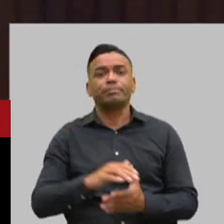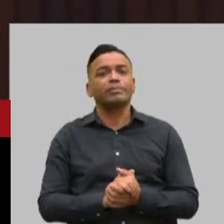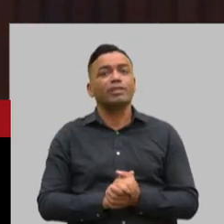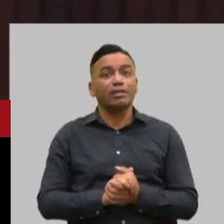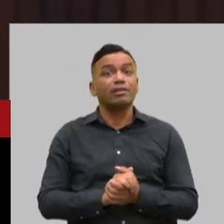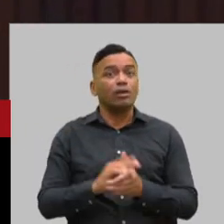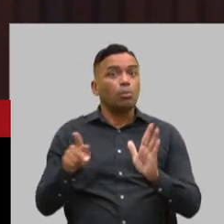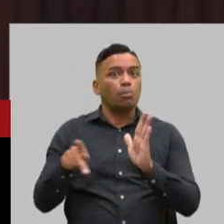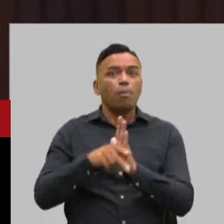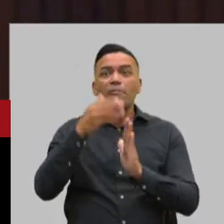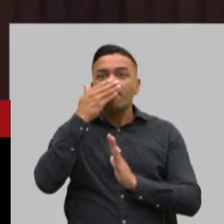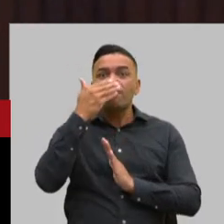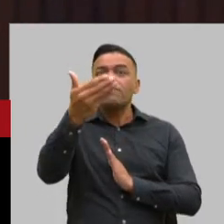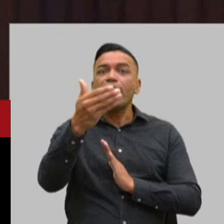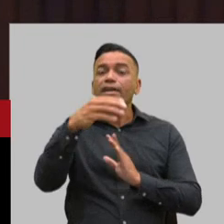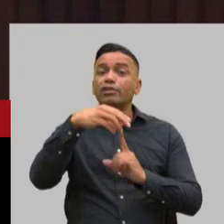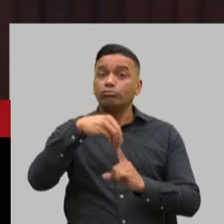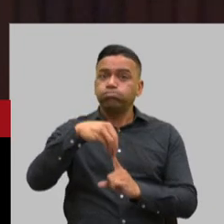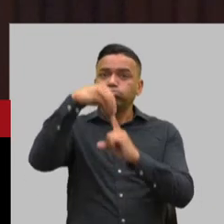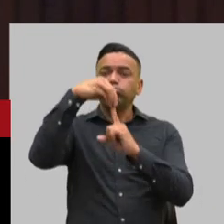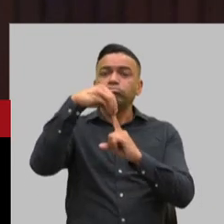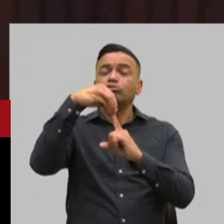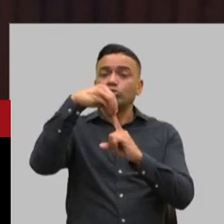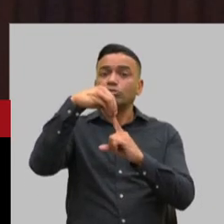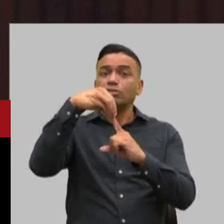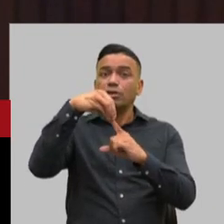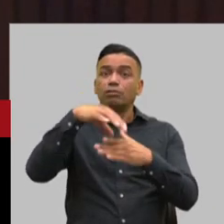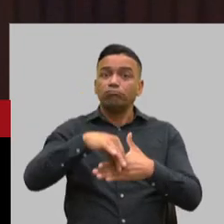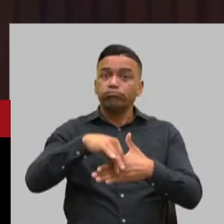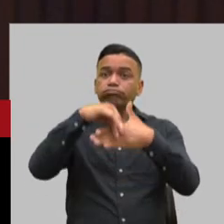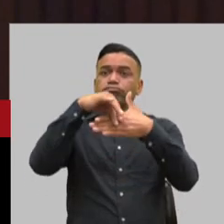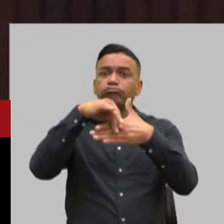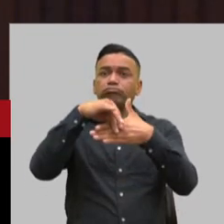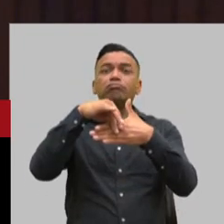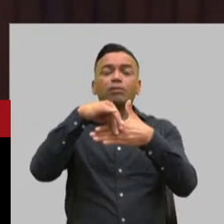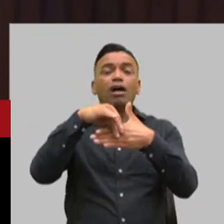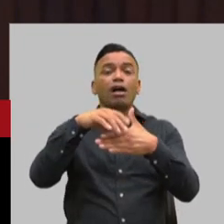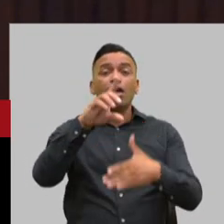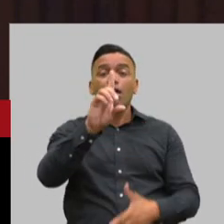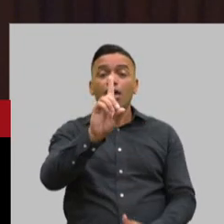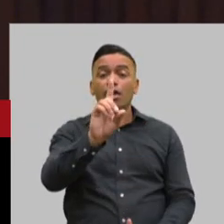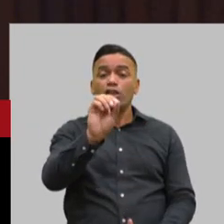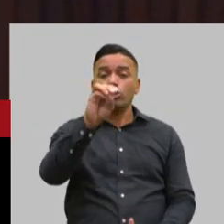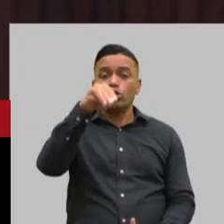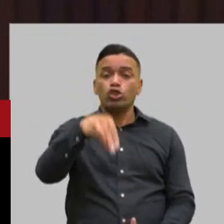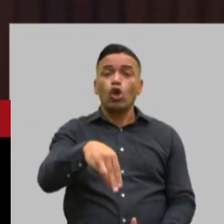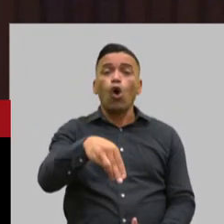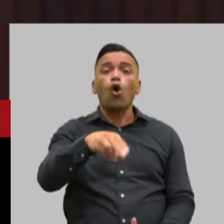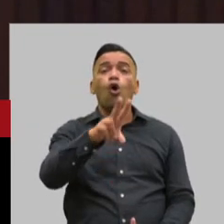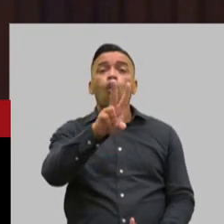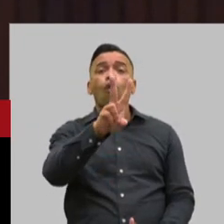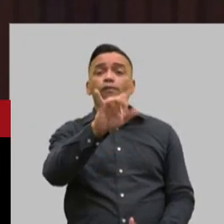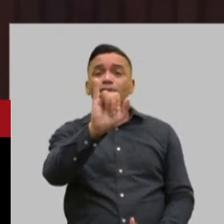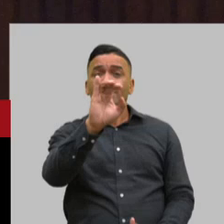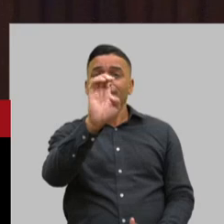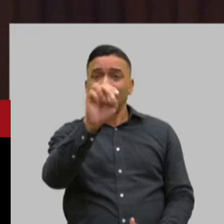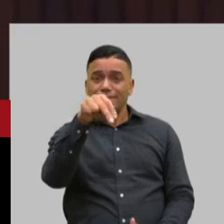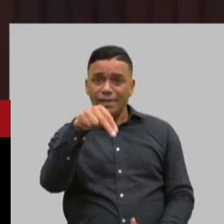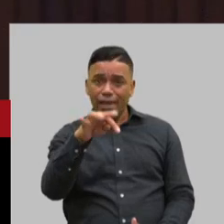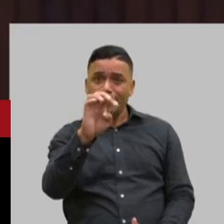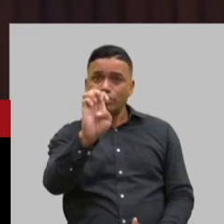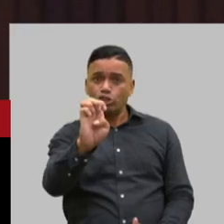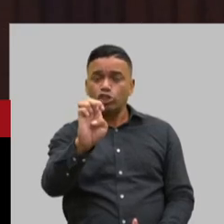para a Ação Missionária, Dom Vicente se entregou de corpo e alma